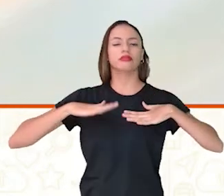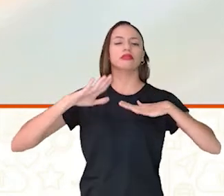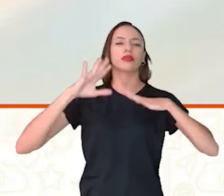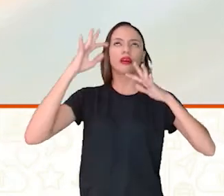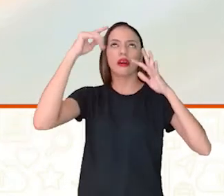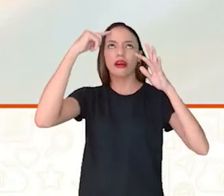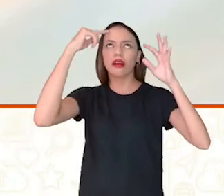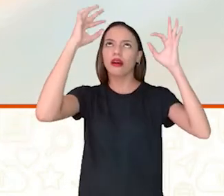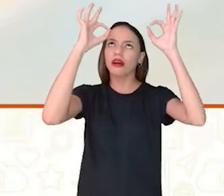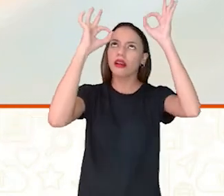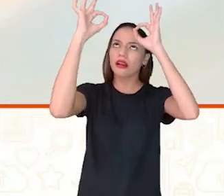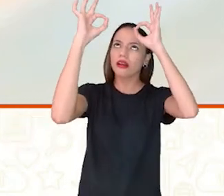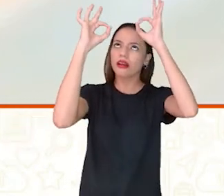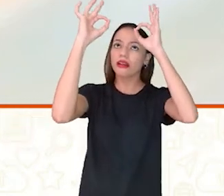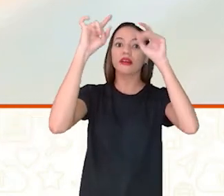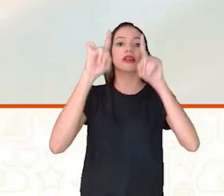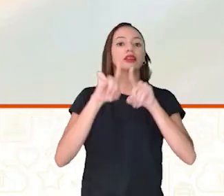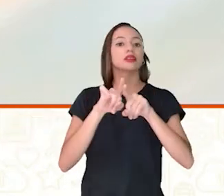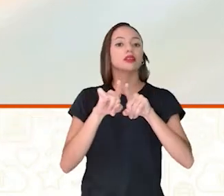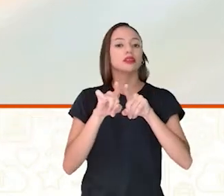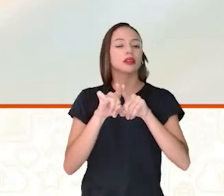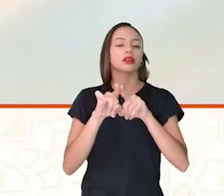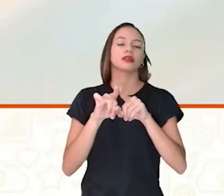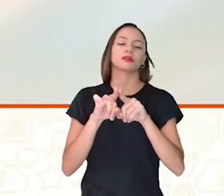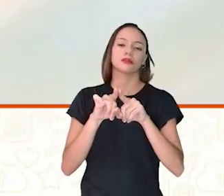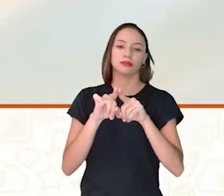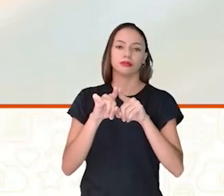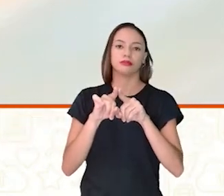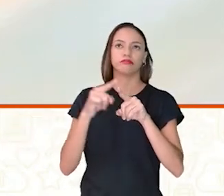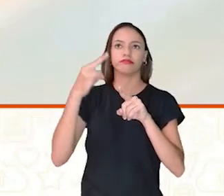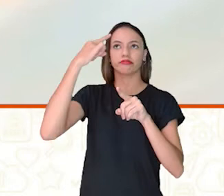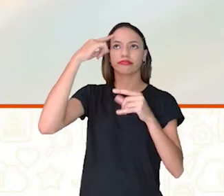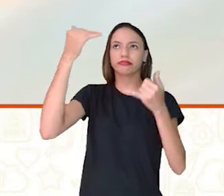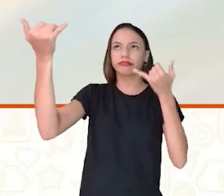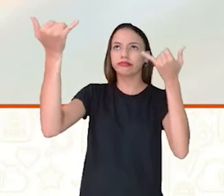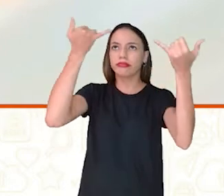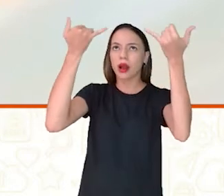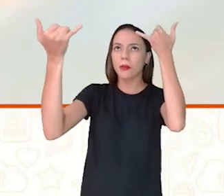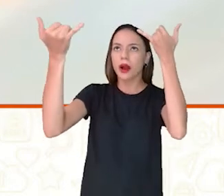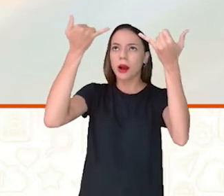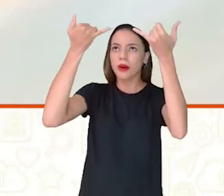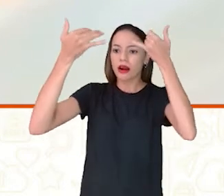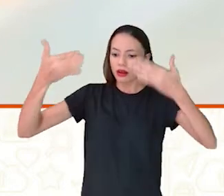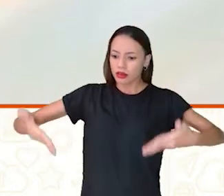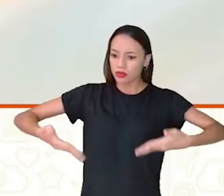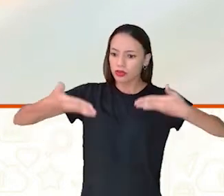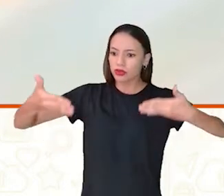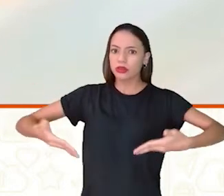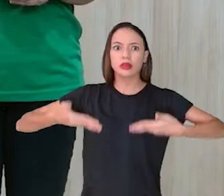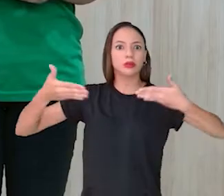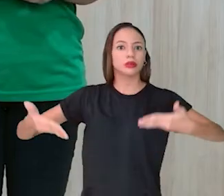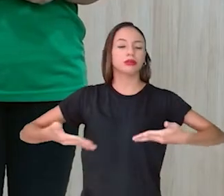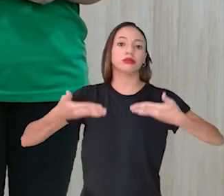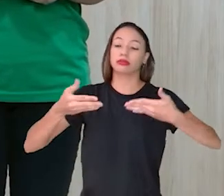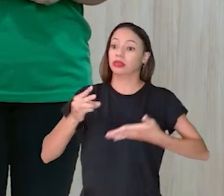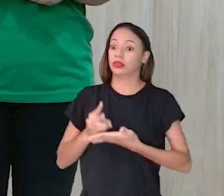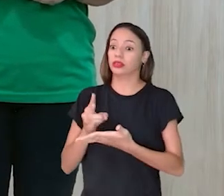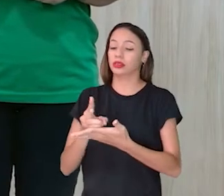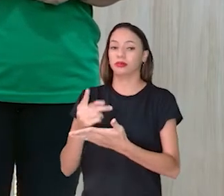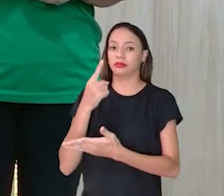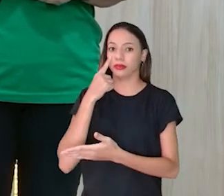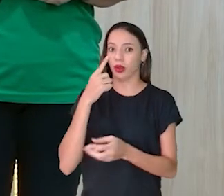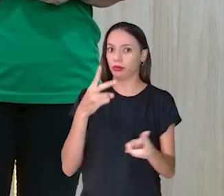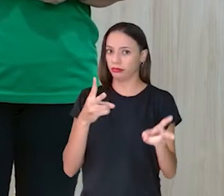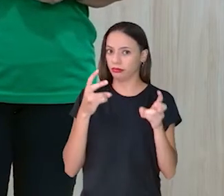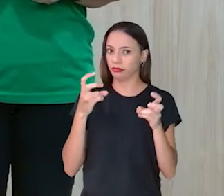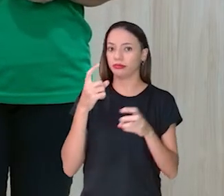pensamentos, e uma busca incessante de informações e estímulos. Então, perceba